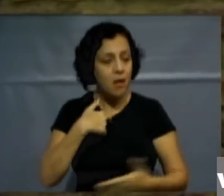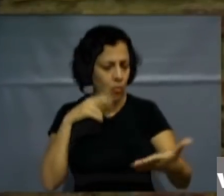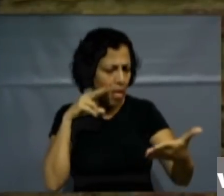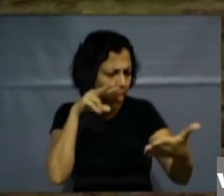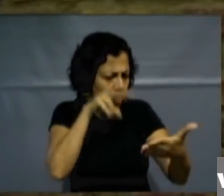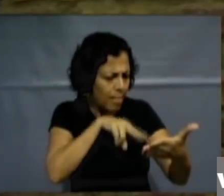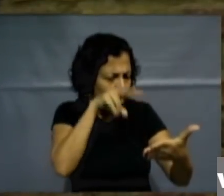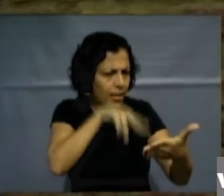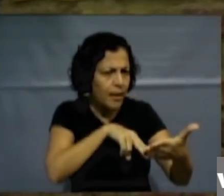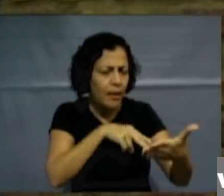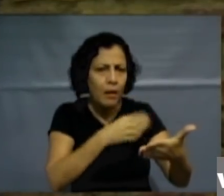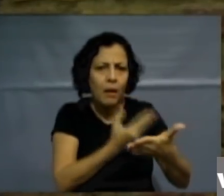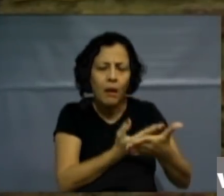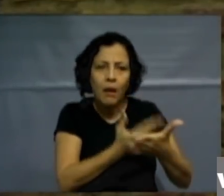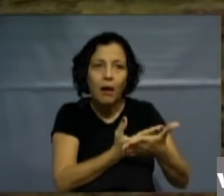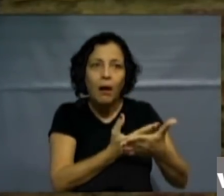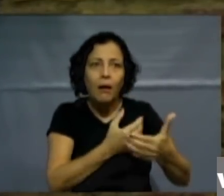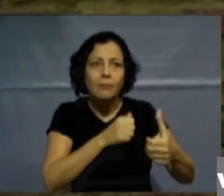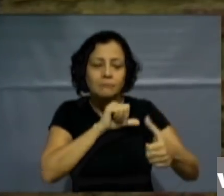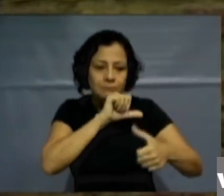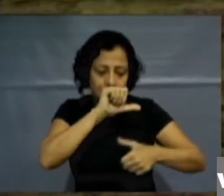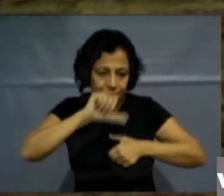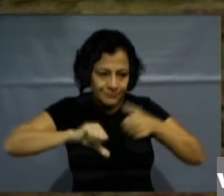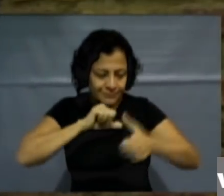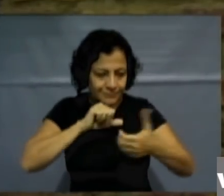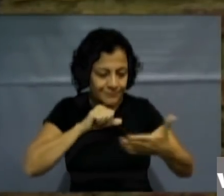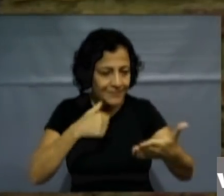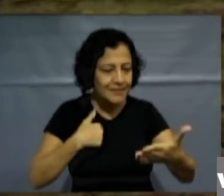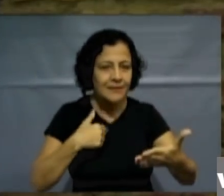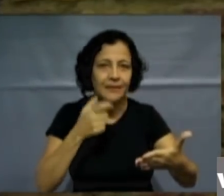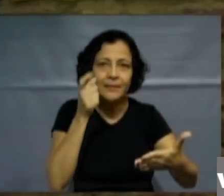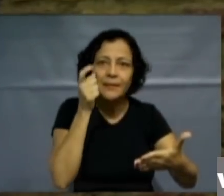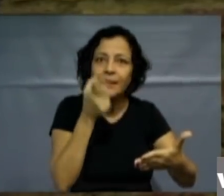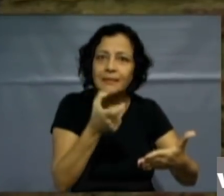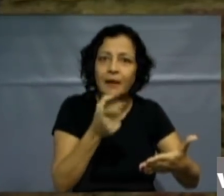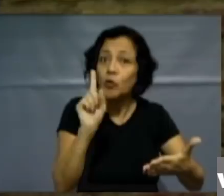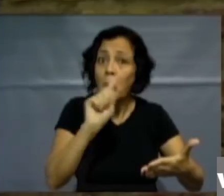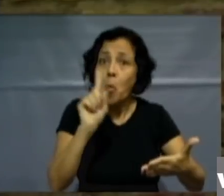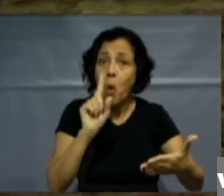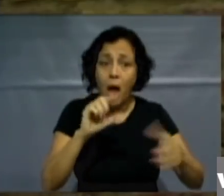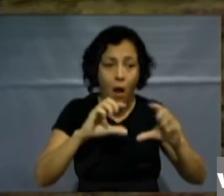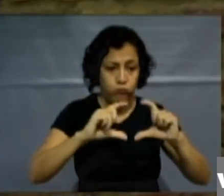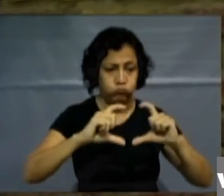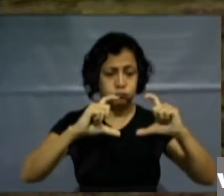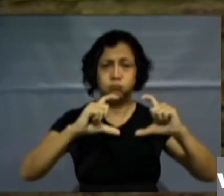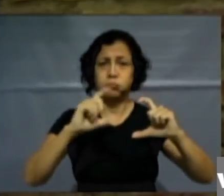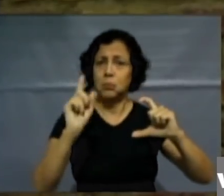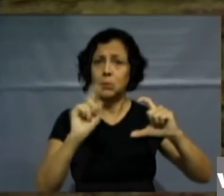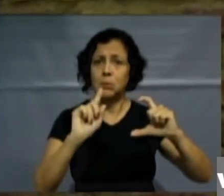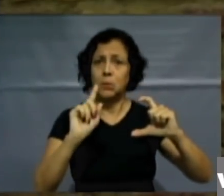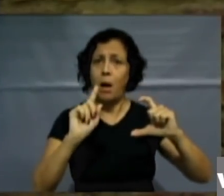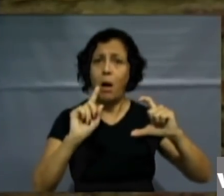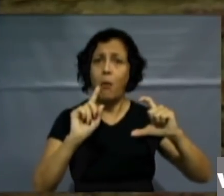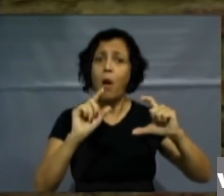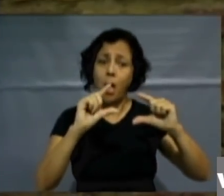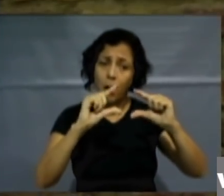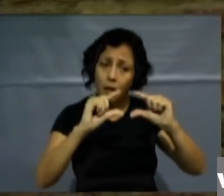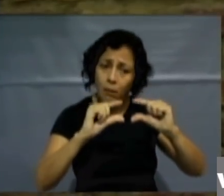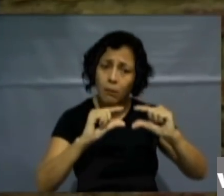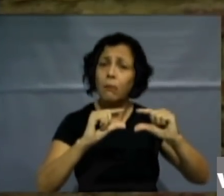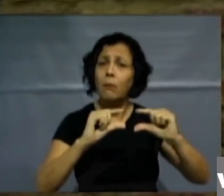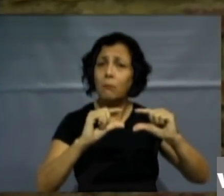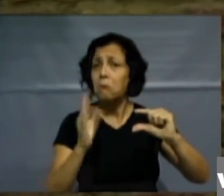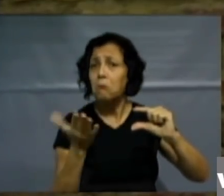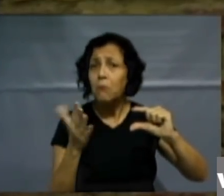lendo, estudando o livro Atos dos Apóstolos. É muito interessante, não é um livro grosso, né? Não é uma parte do Novo Testamento grosso e